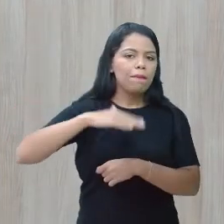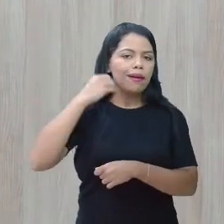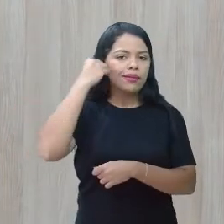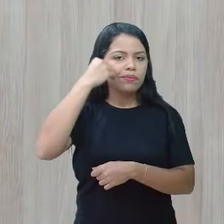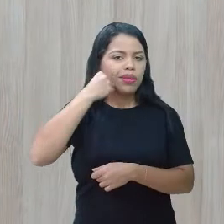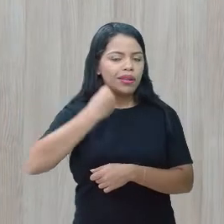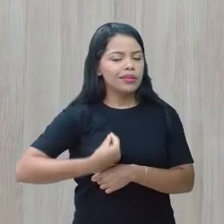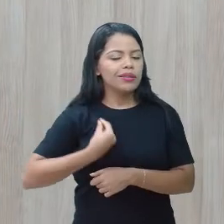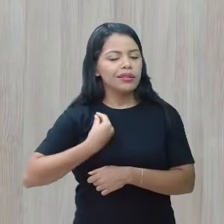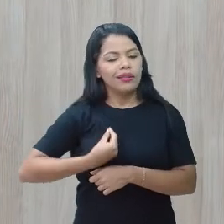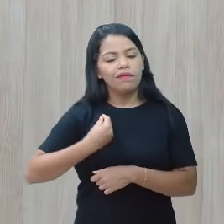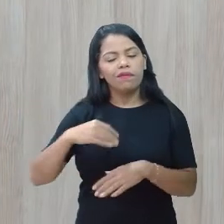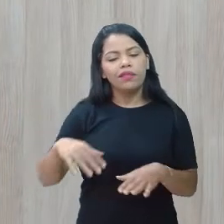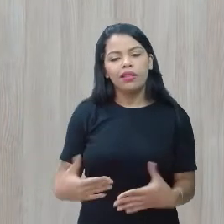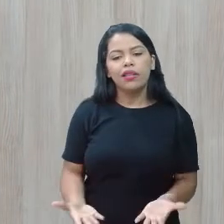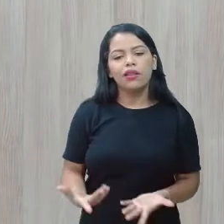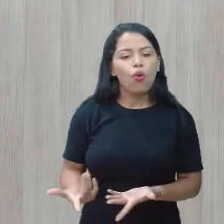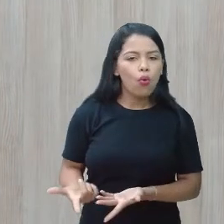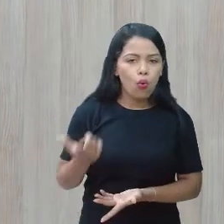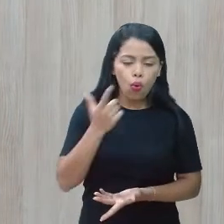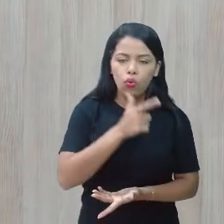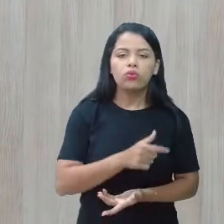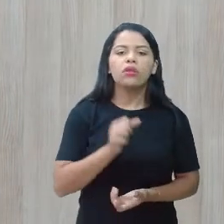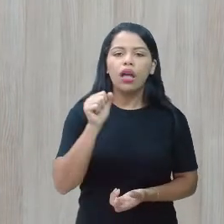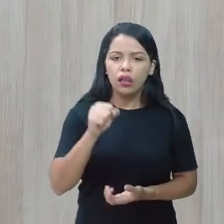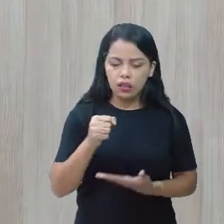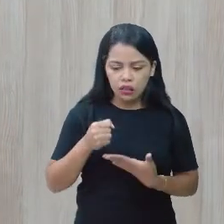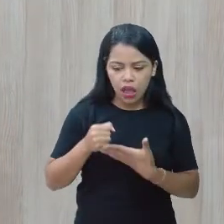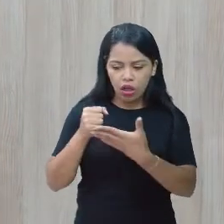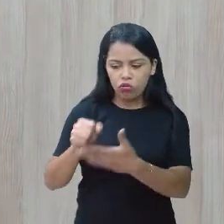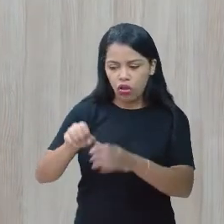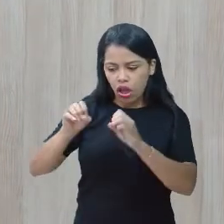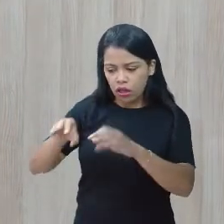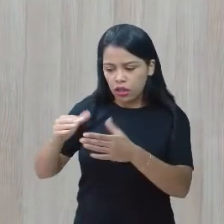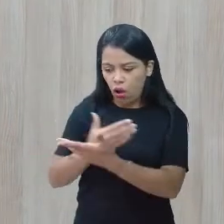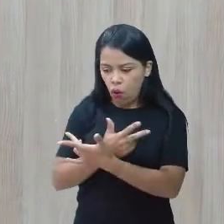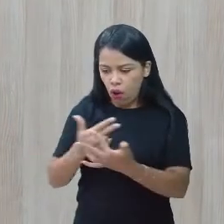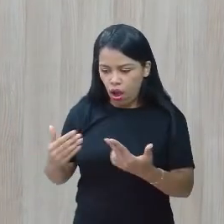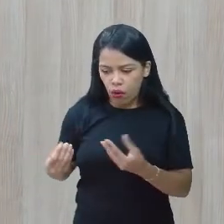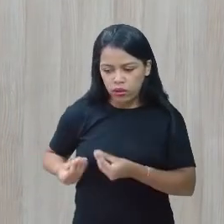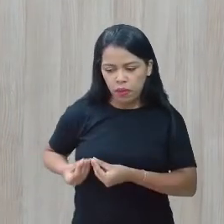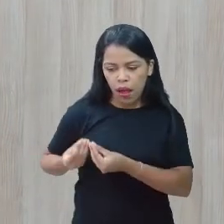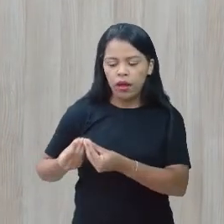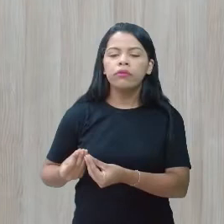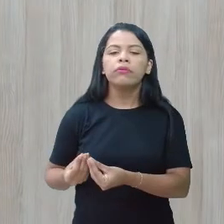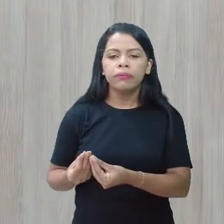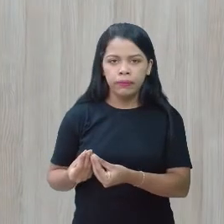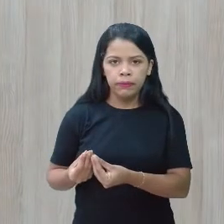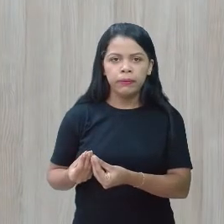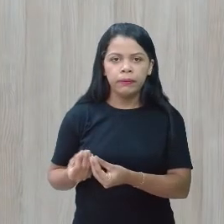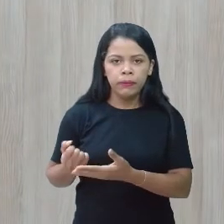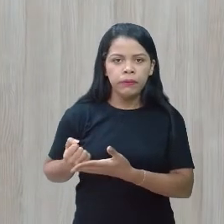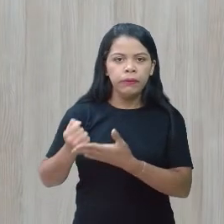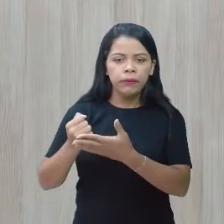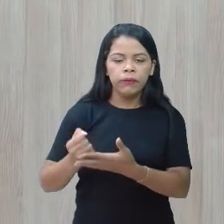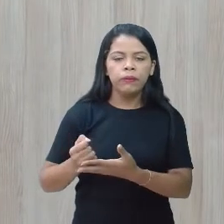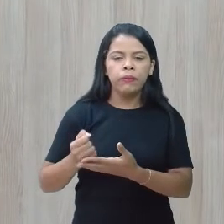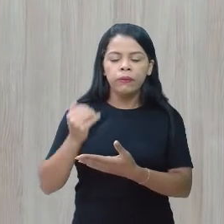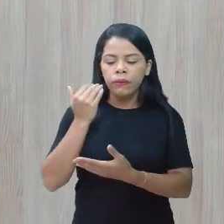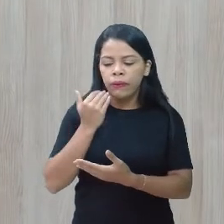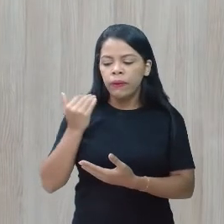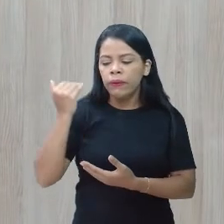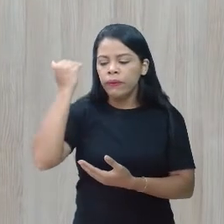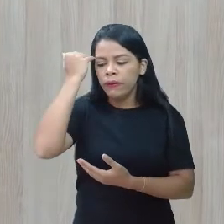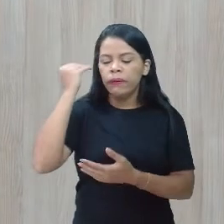mais experientes têm, eles podem sim ensinar algo, acrescentar algo para os adolescentes, para os